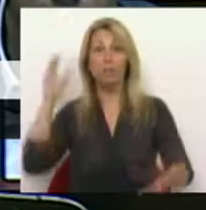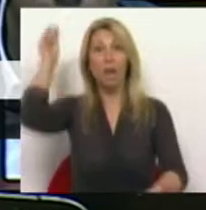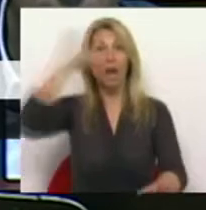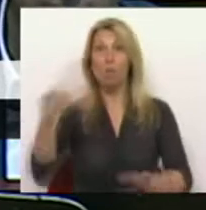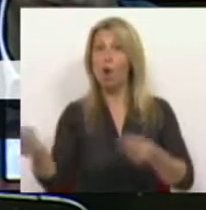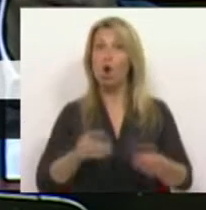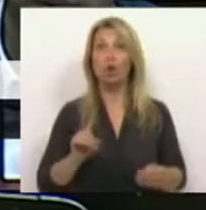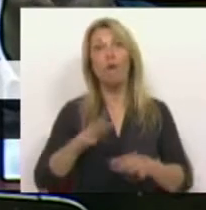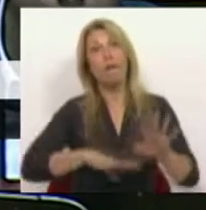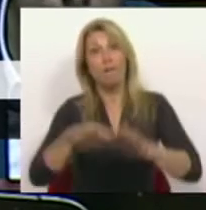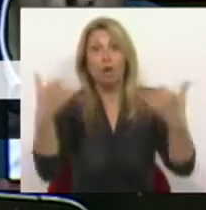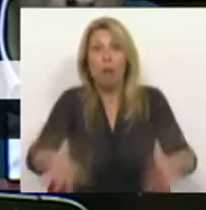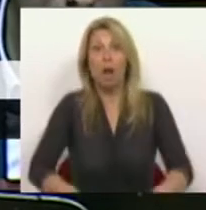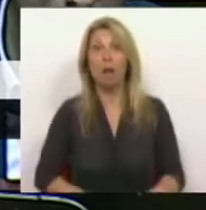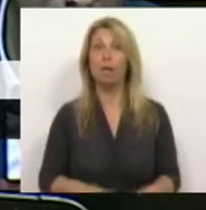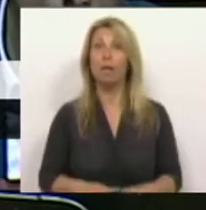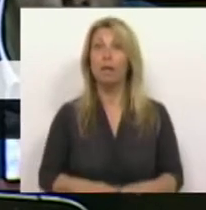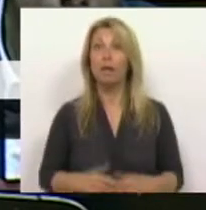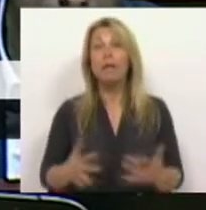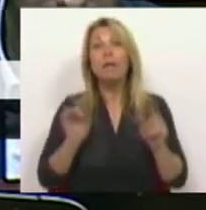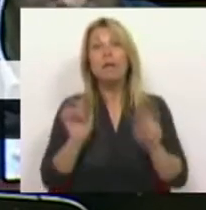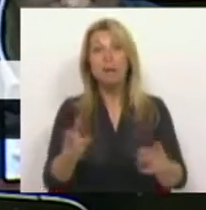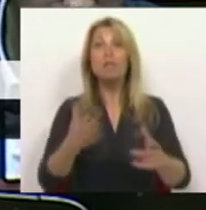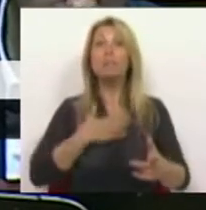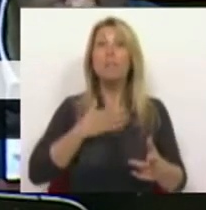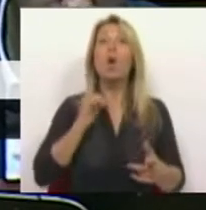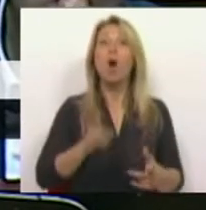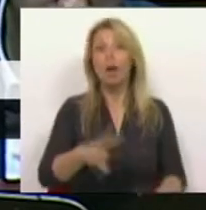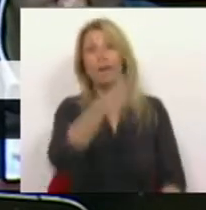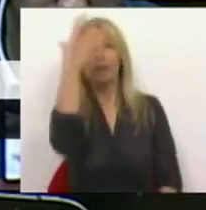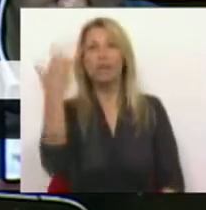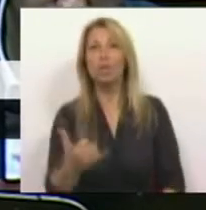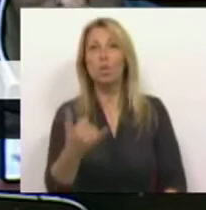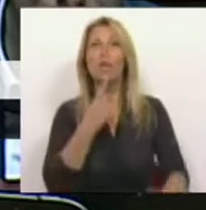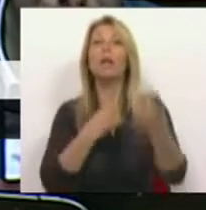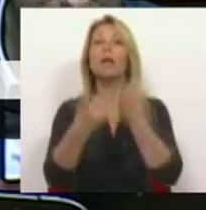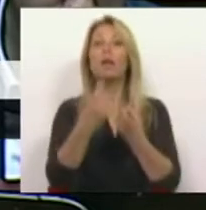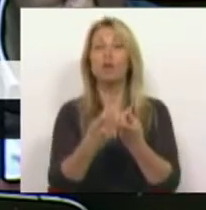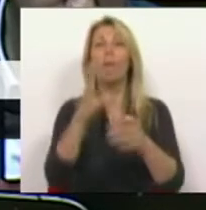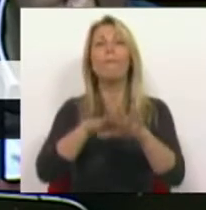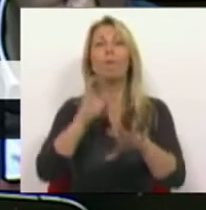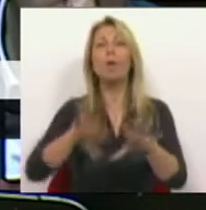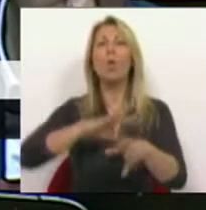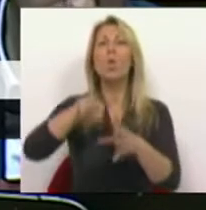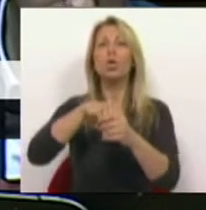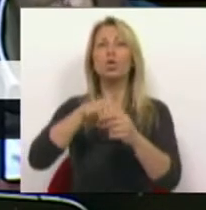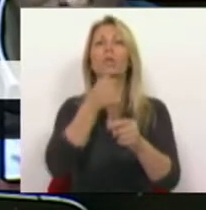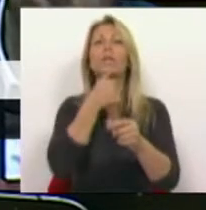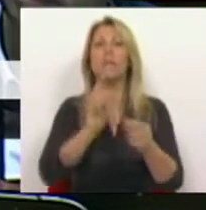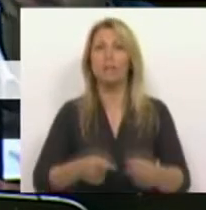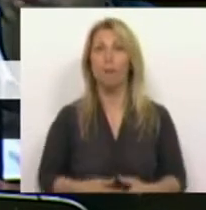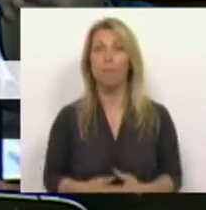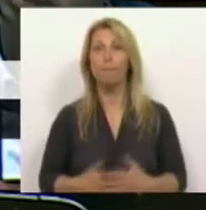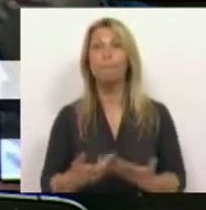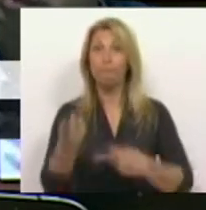fez mal em não fazê-lo e isso leva-nos à segunda questão, que tem a ver com o conteúdo da decisão.